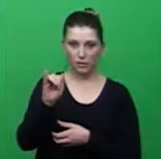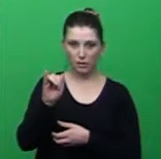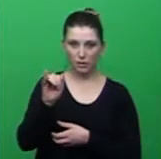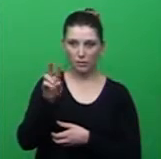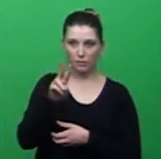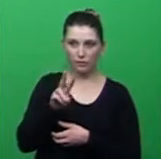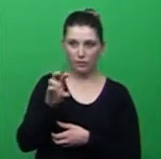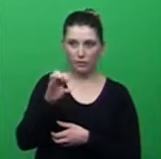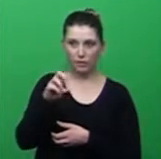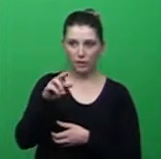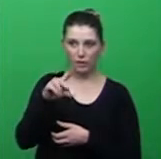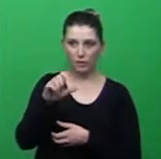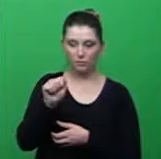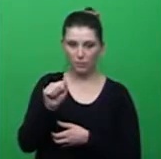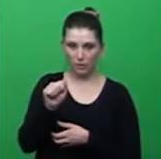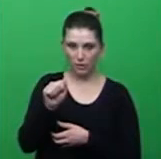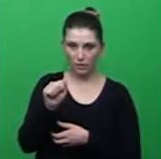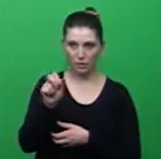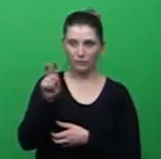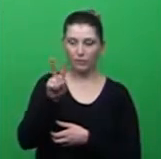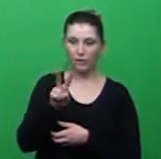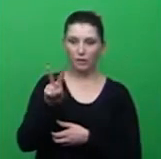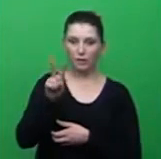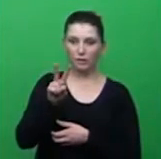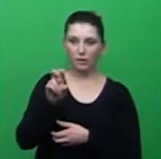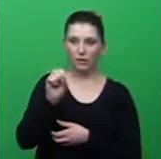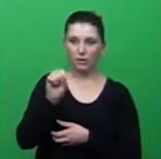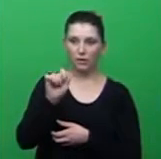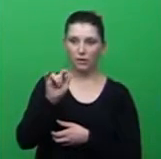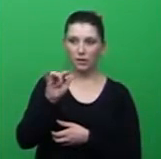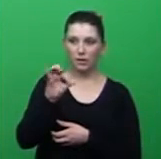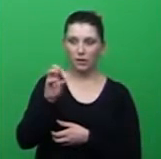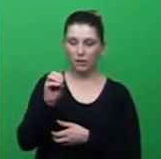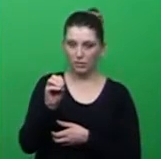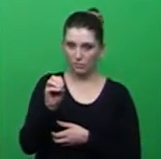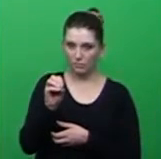vereadora Camila do Nascimento. Pela ordem, vereador Salésio Lima.